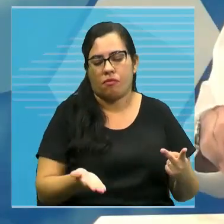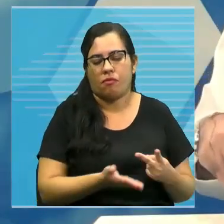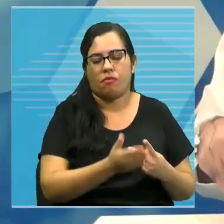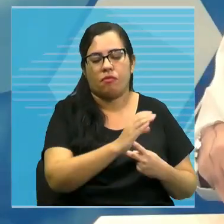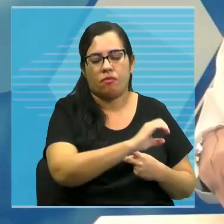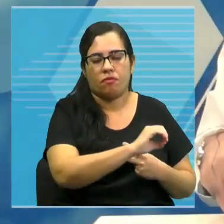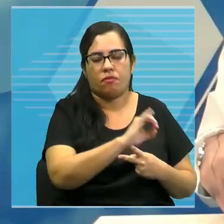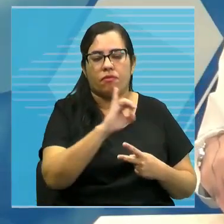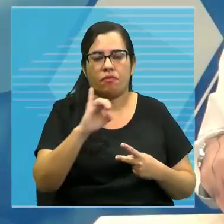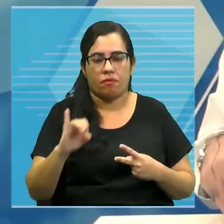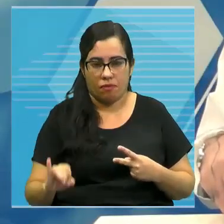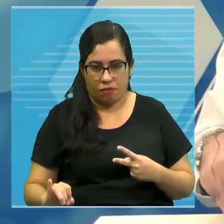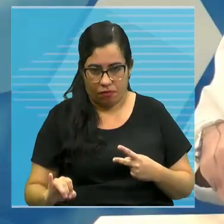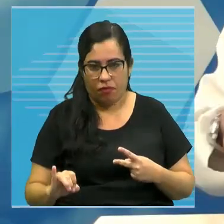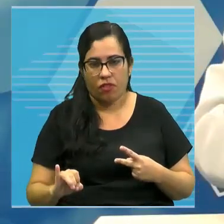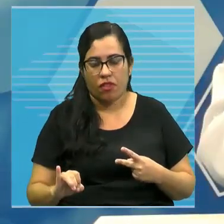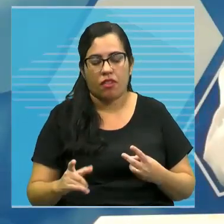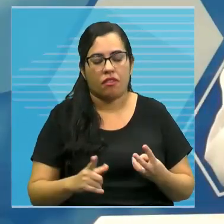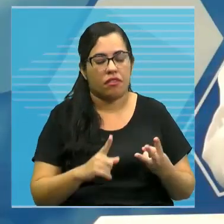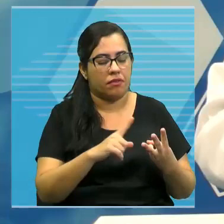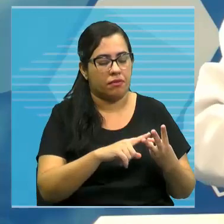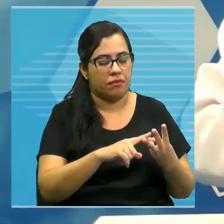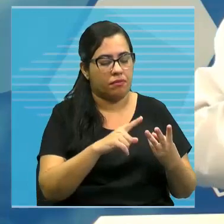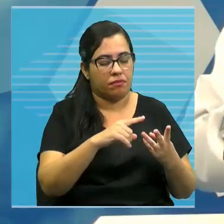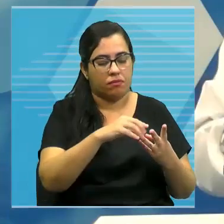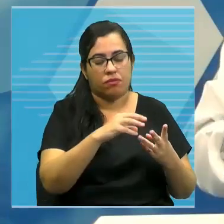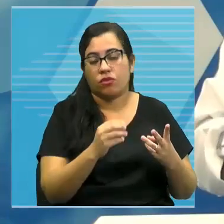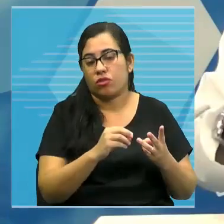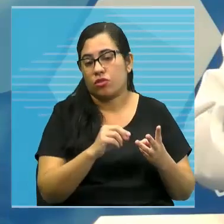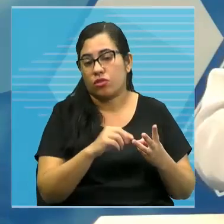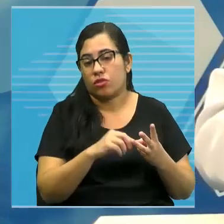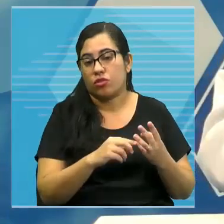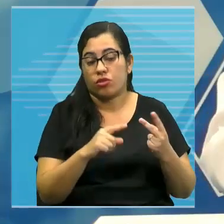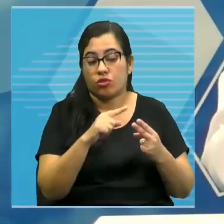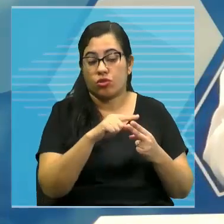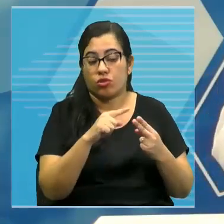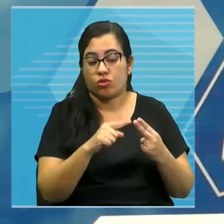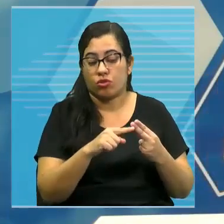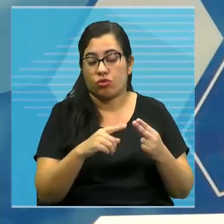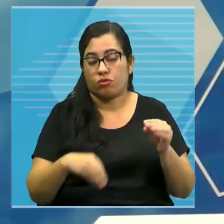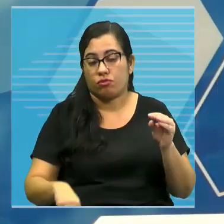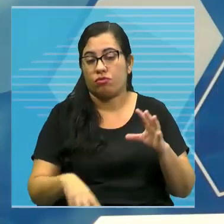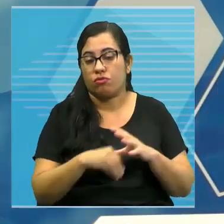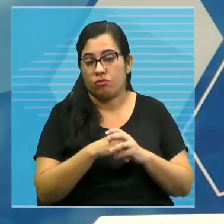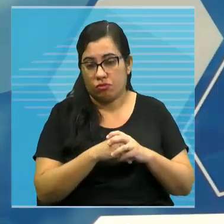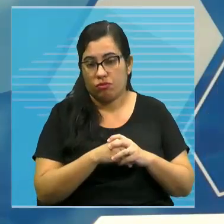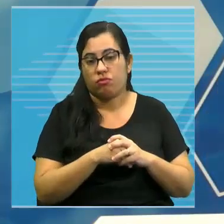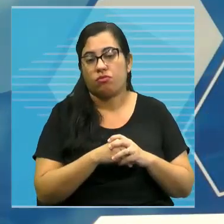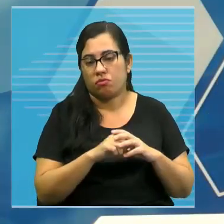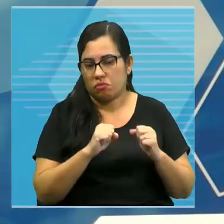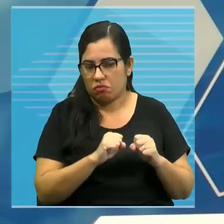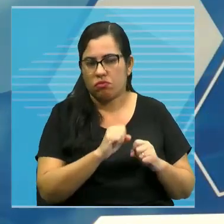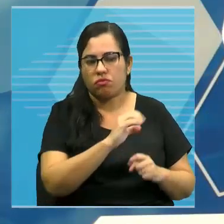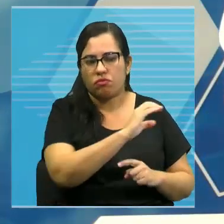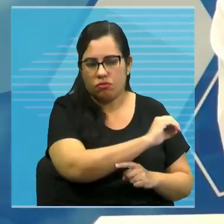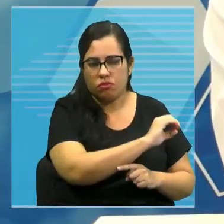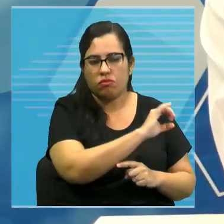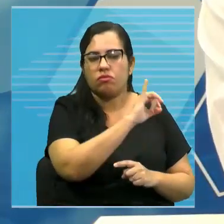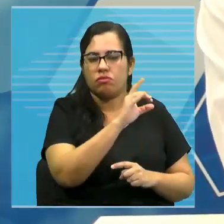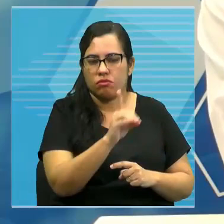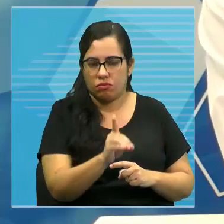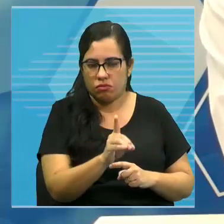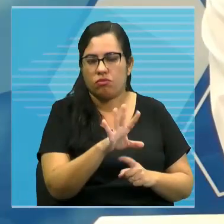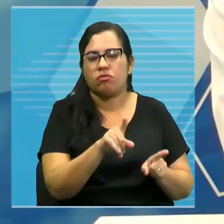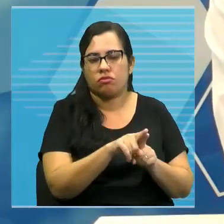conhecer os dois complementos porque tem verbo que tem dois complementos dá para trocar os dois complementos do mesmo verbo